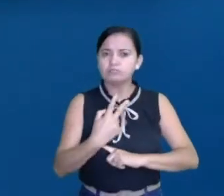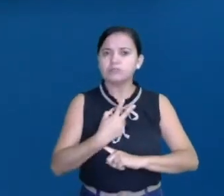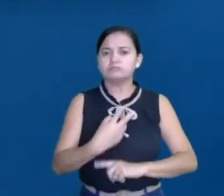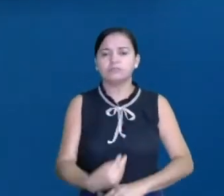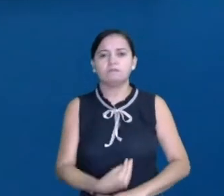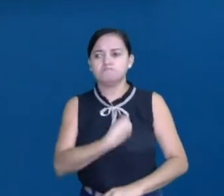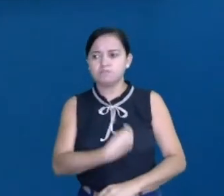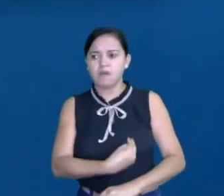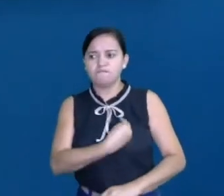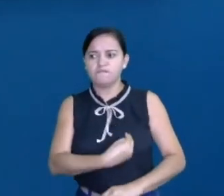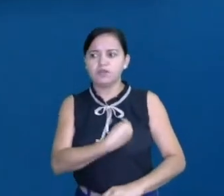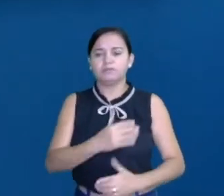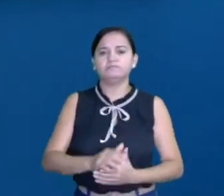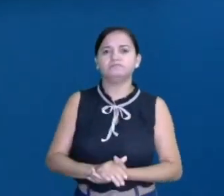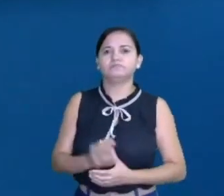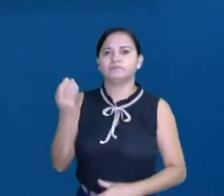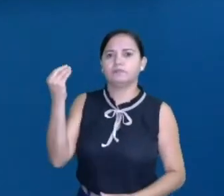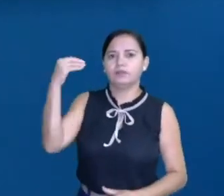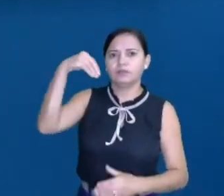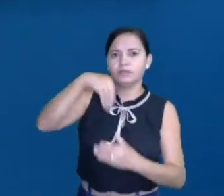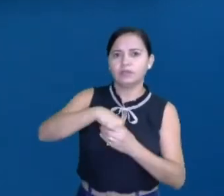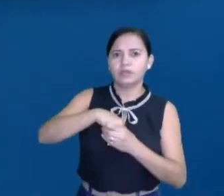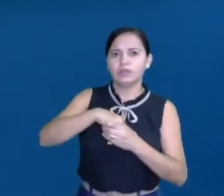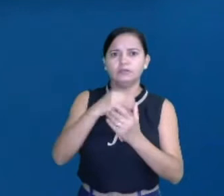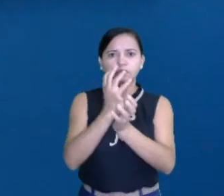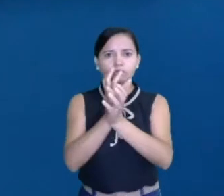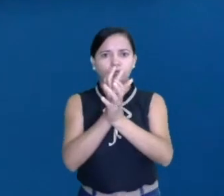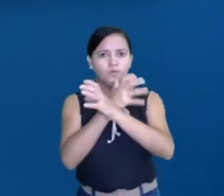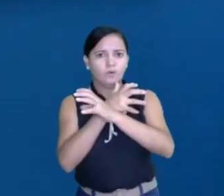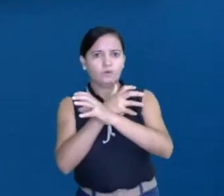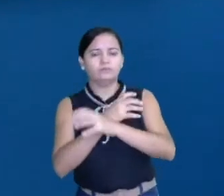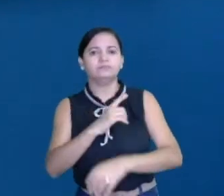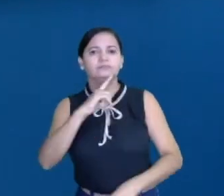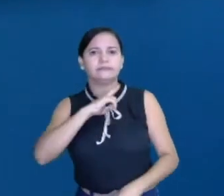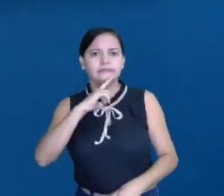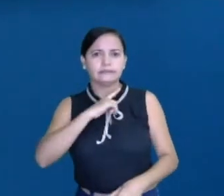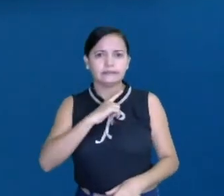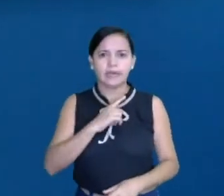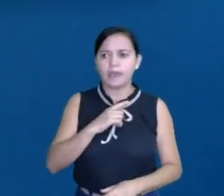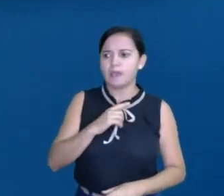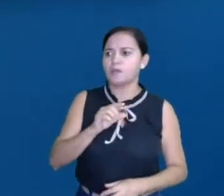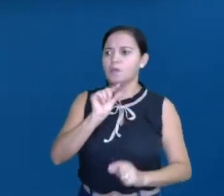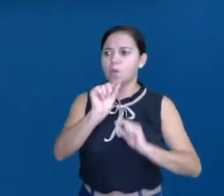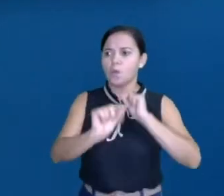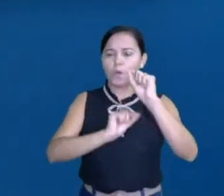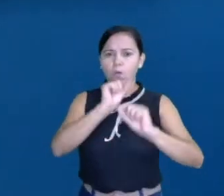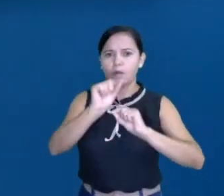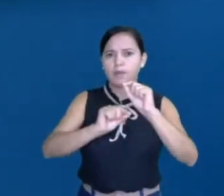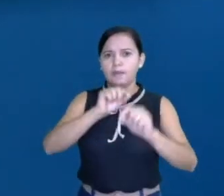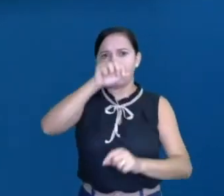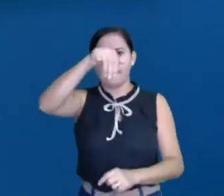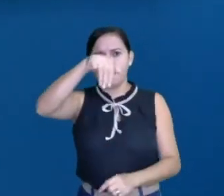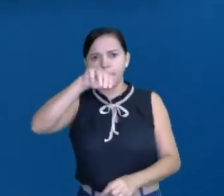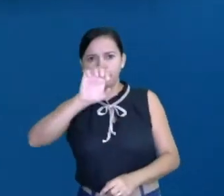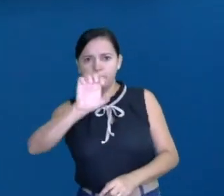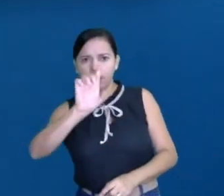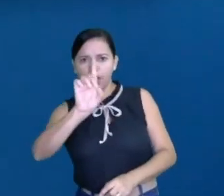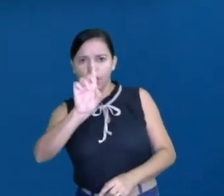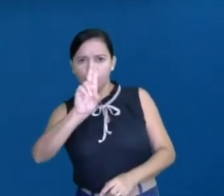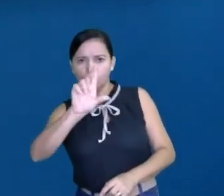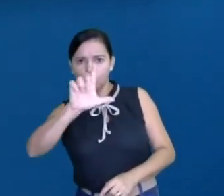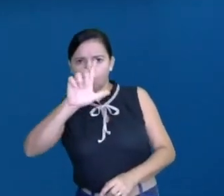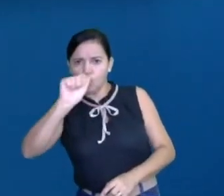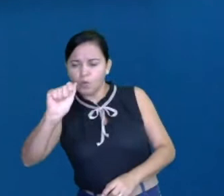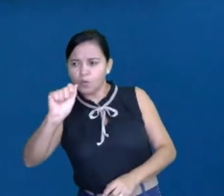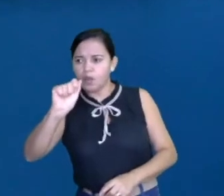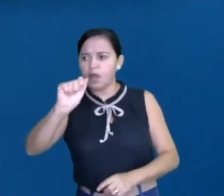Dentro do osso existe a medula óssea. Dentro dessa medula óssea existem células pluripotentes